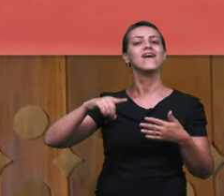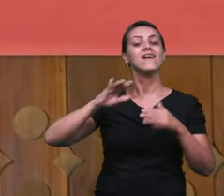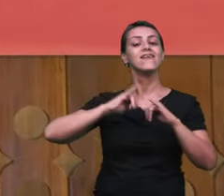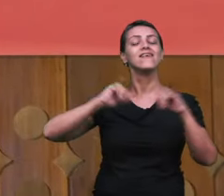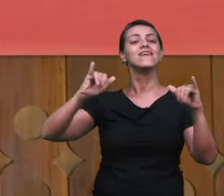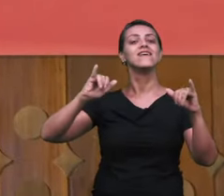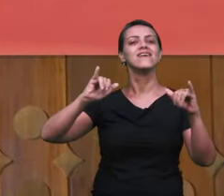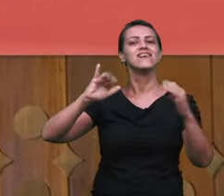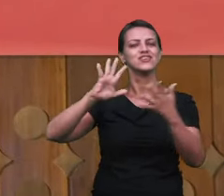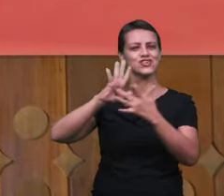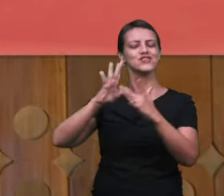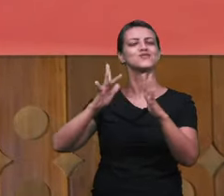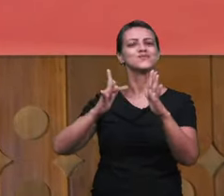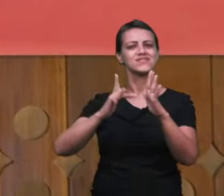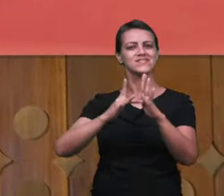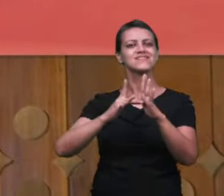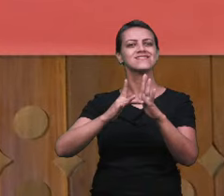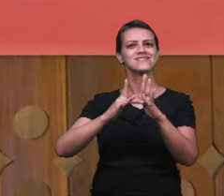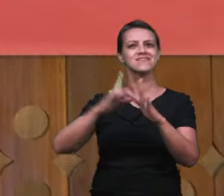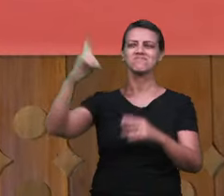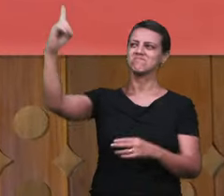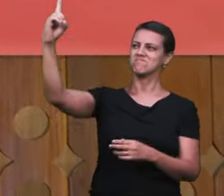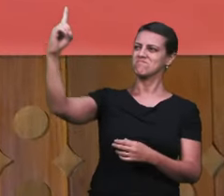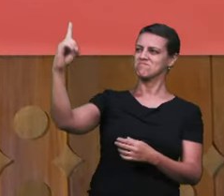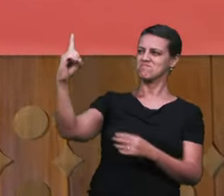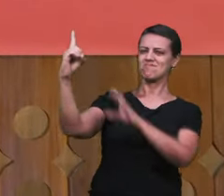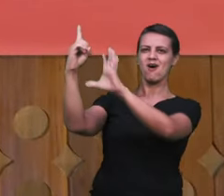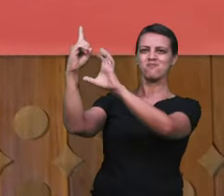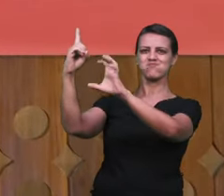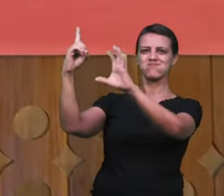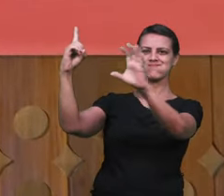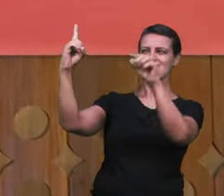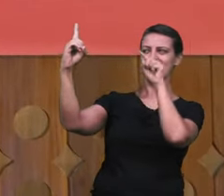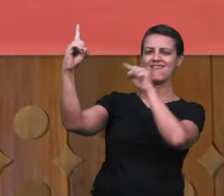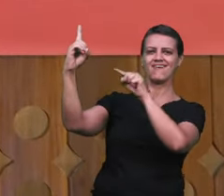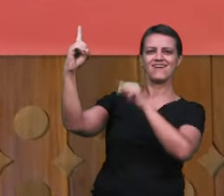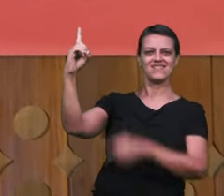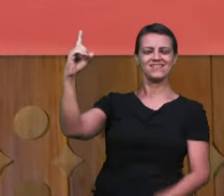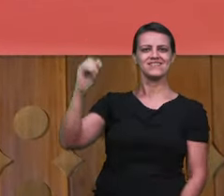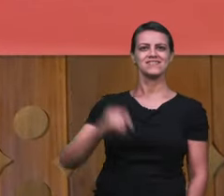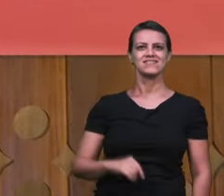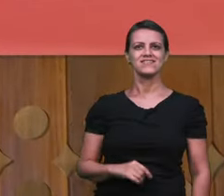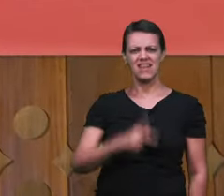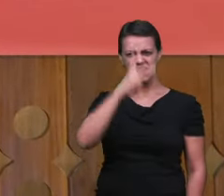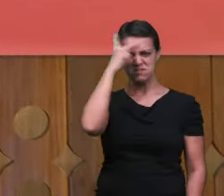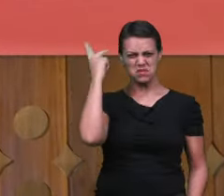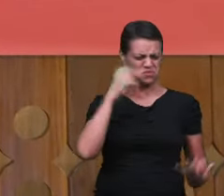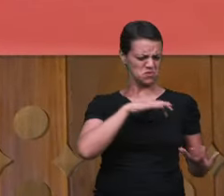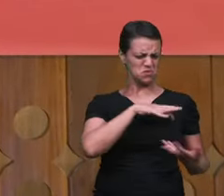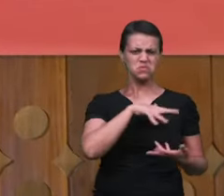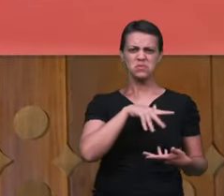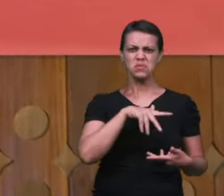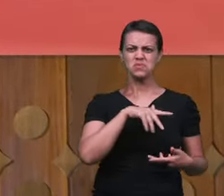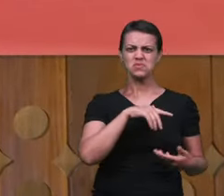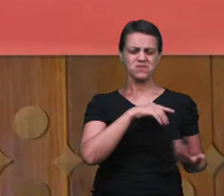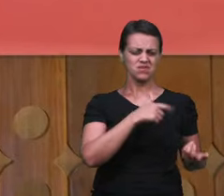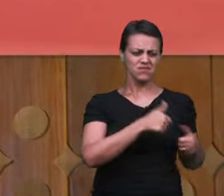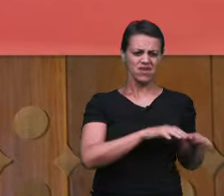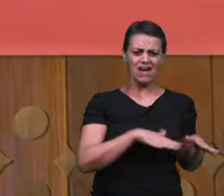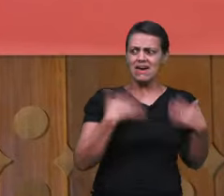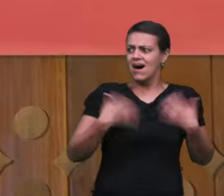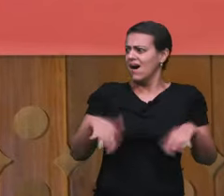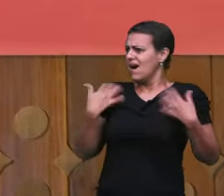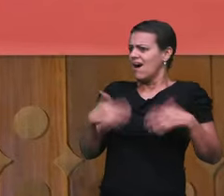Jesus, ela vai confundir o adversário, o mundo vai entrar em confusão, a igreja foi embora,